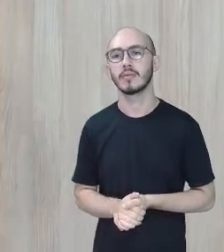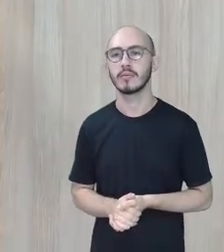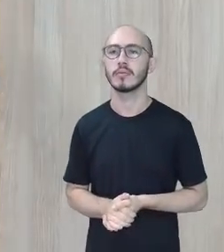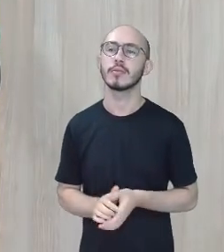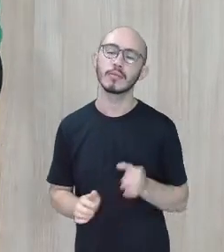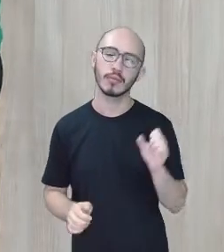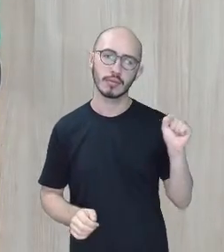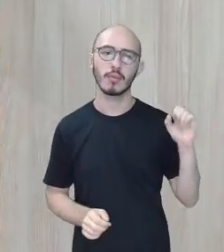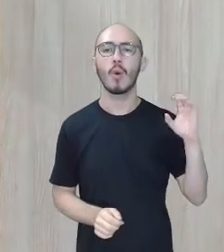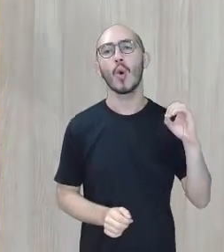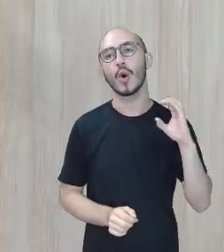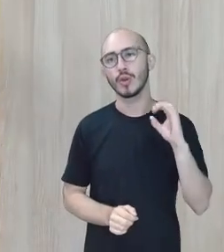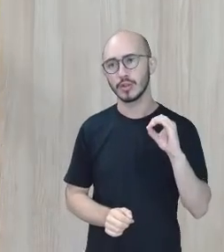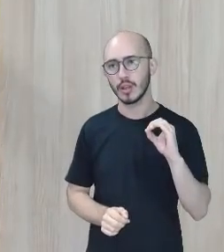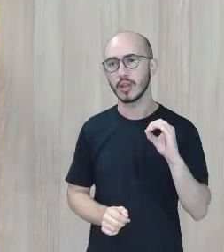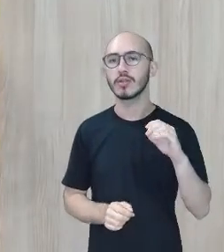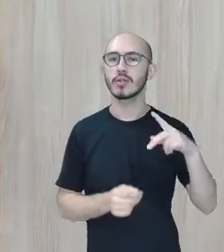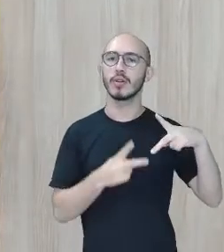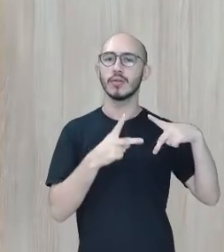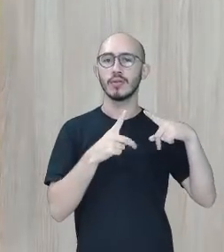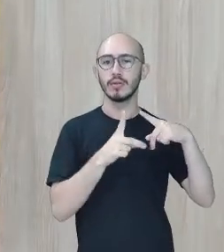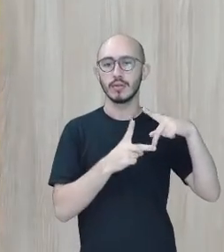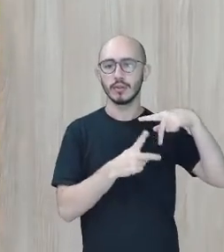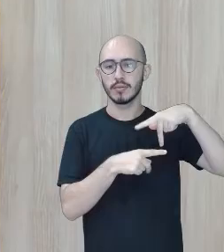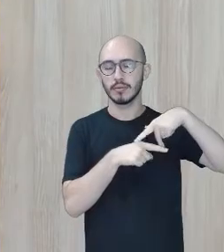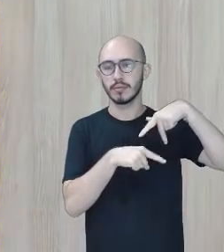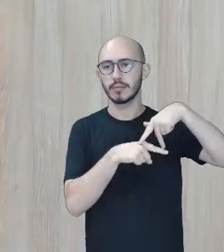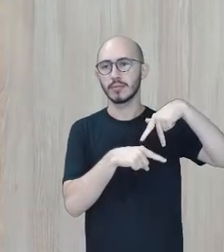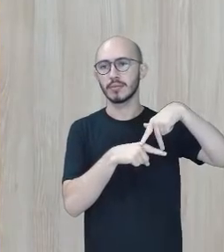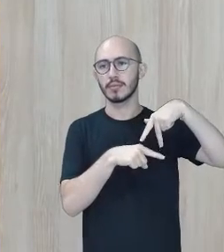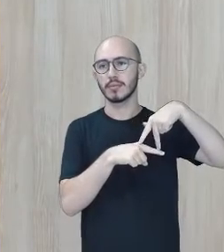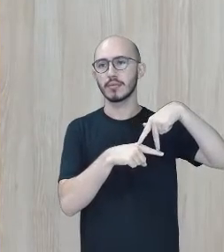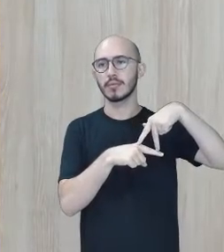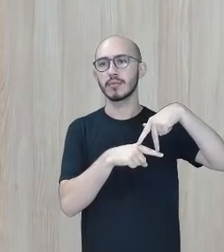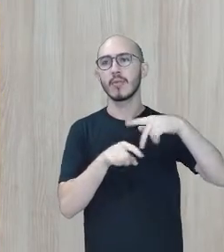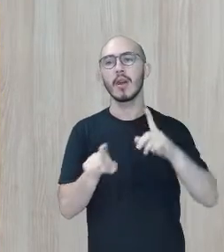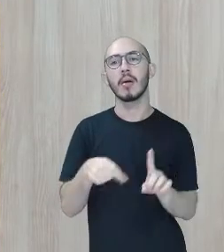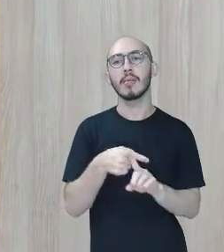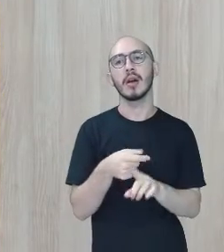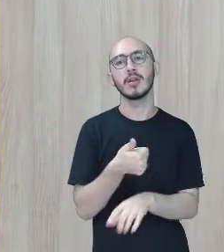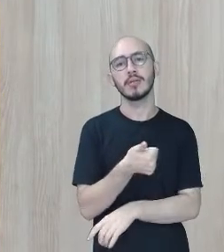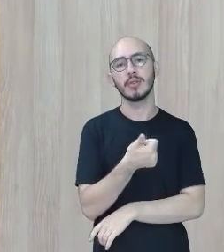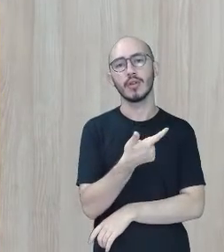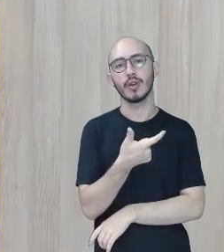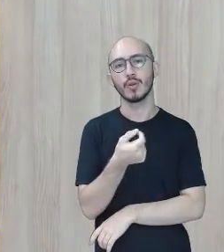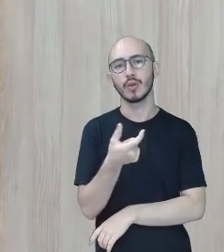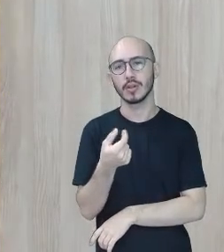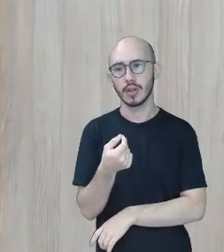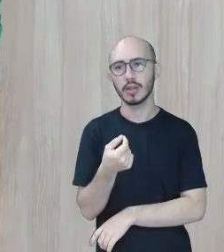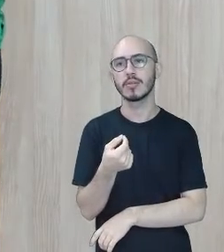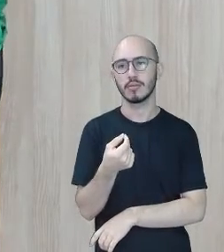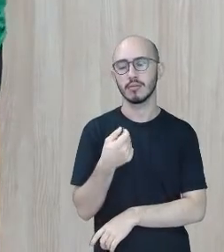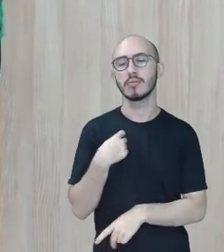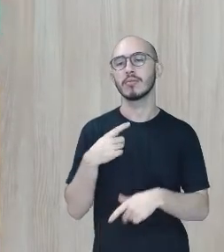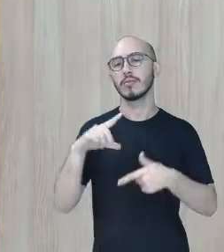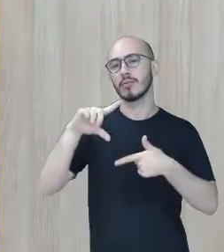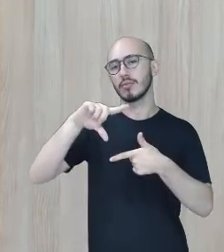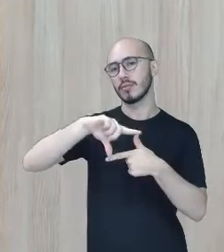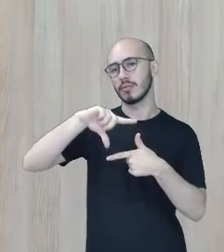800, que foi a área do triângulo, tá? Mais 1.200, que foi a área aí do